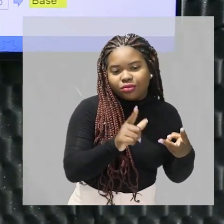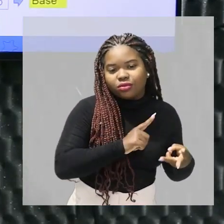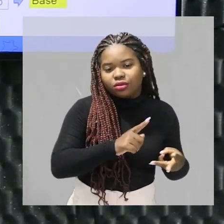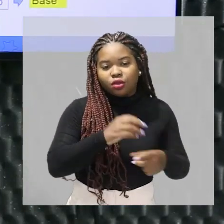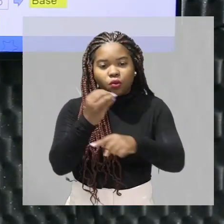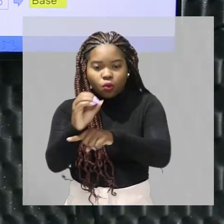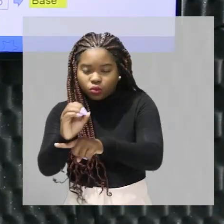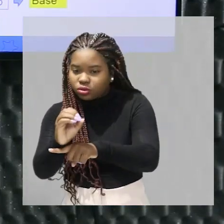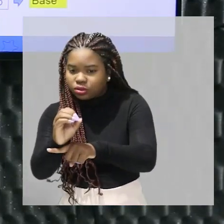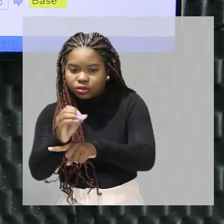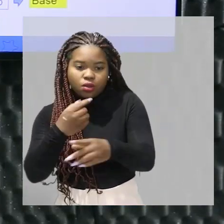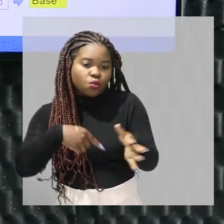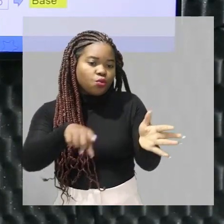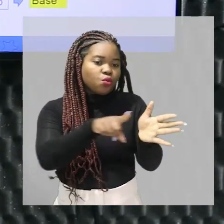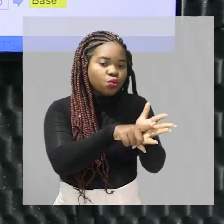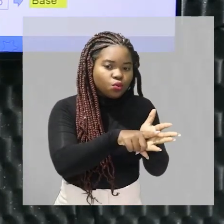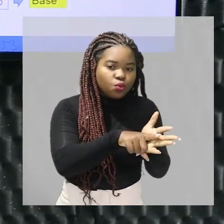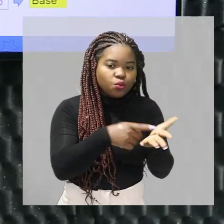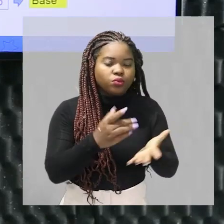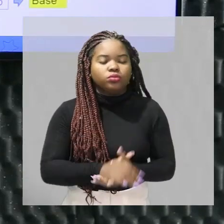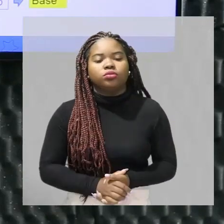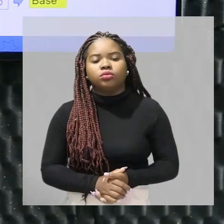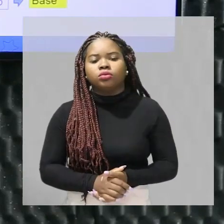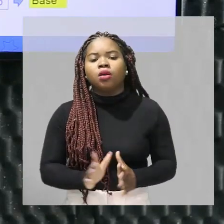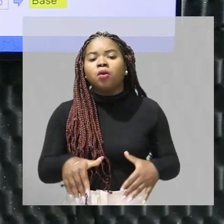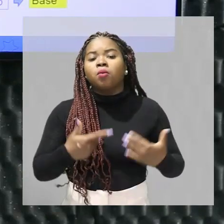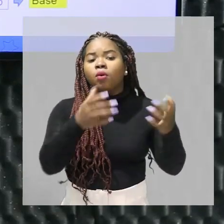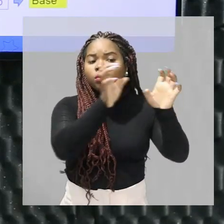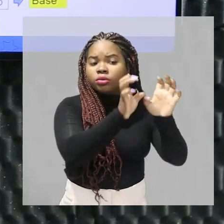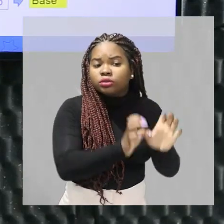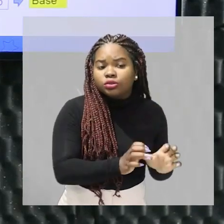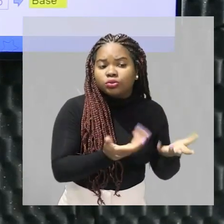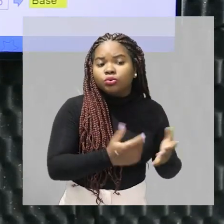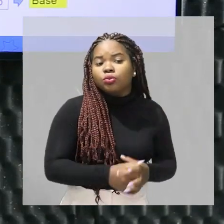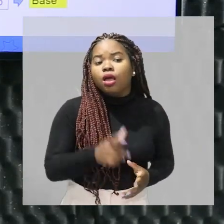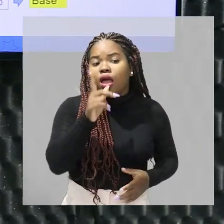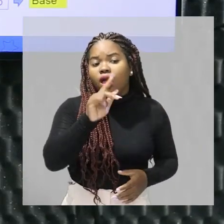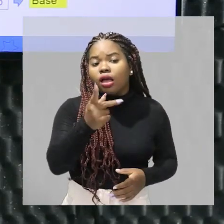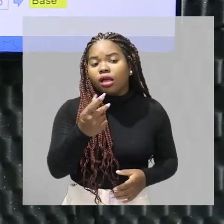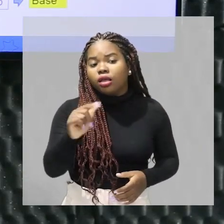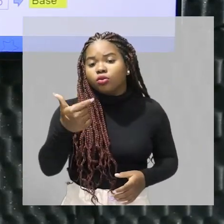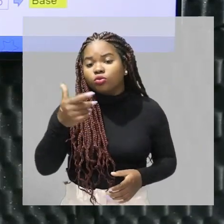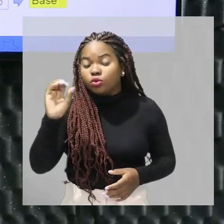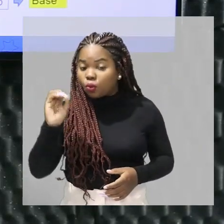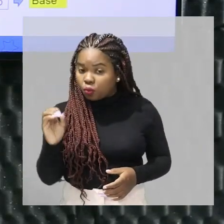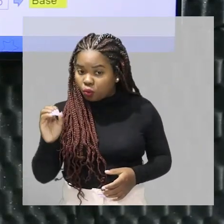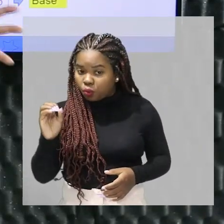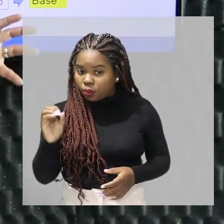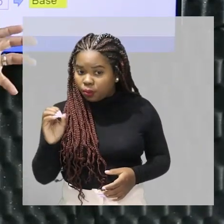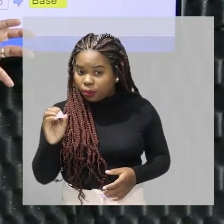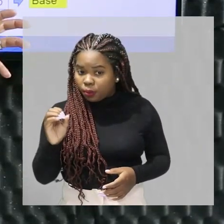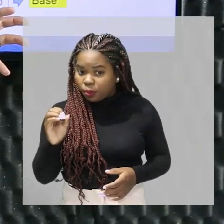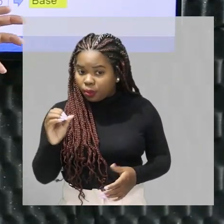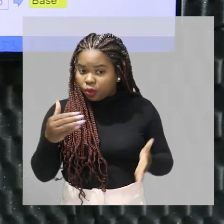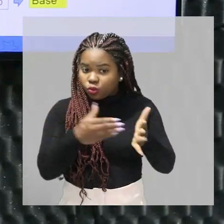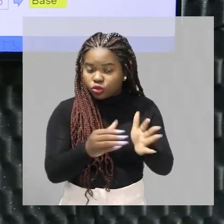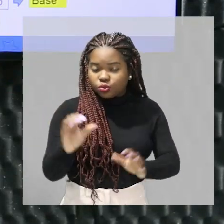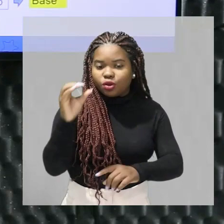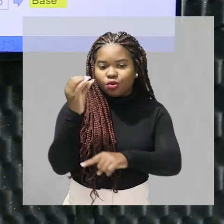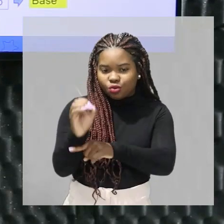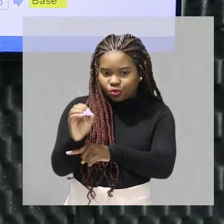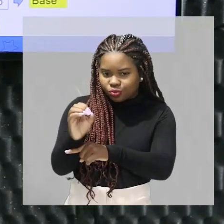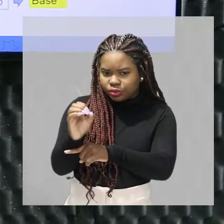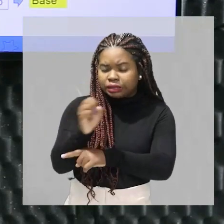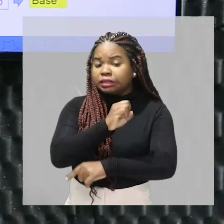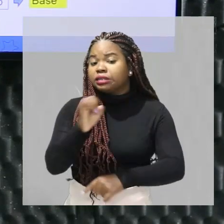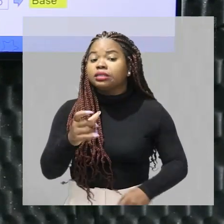mais eletronegativo, né? Turminha, qual é a fórmula química da água? H2O, ok? Termina com oxigênio.